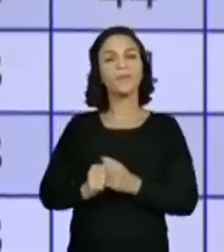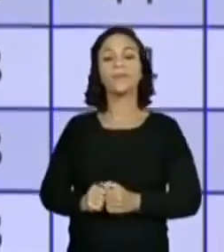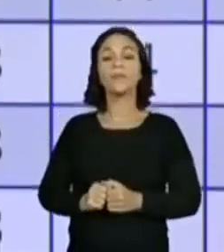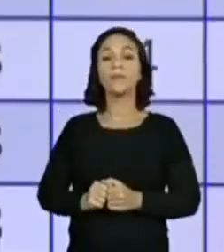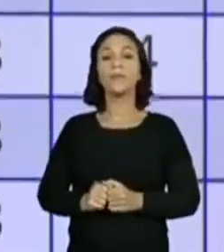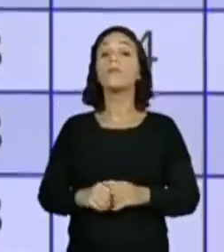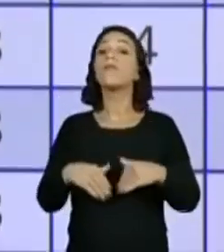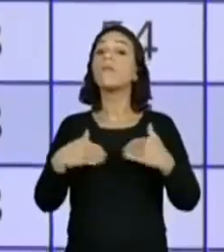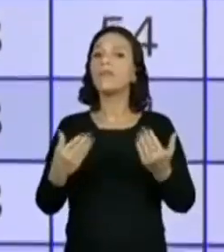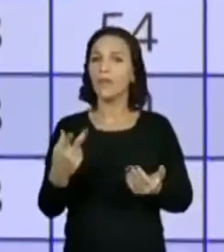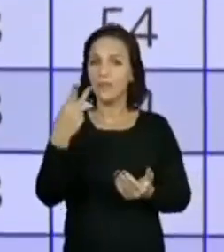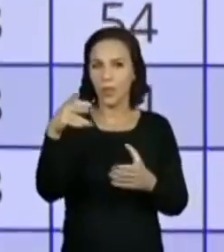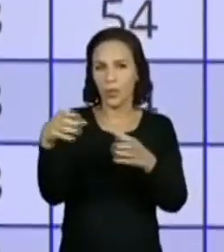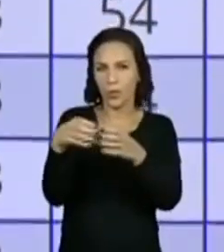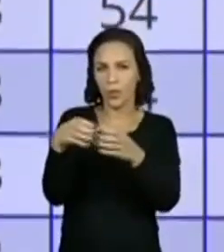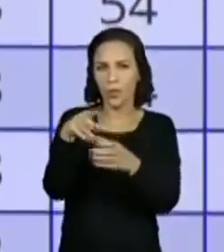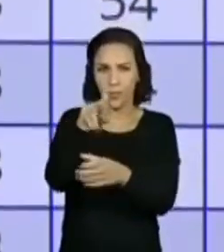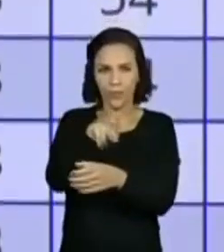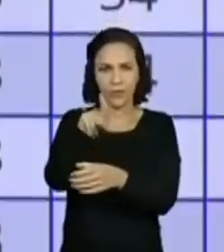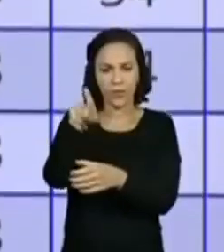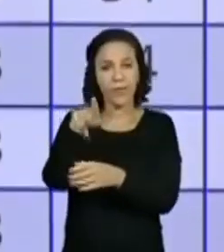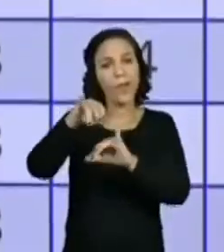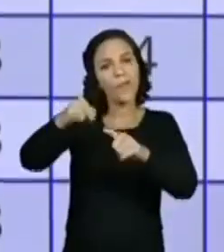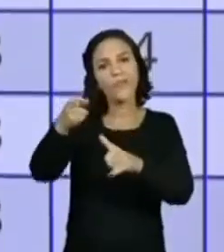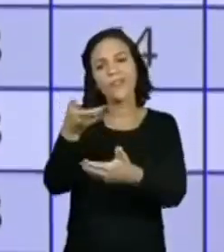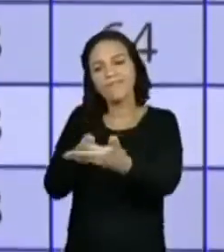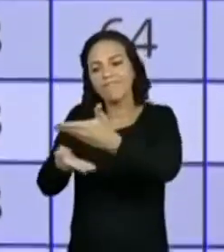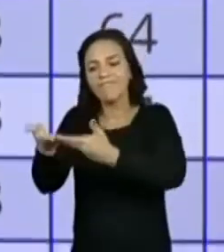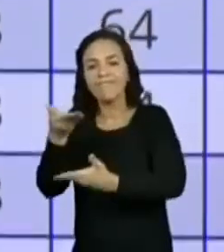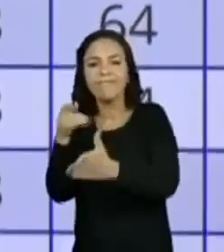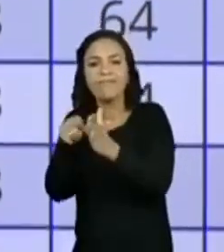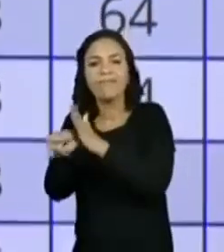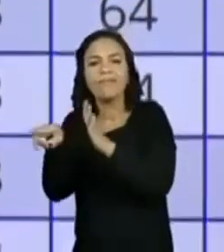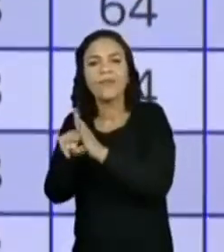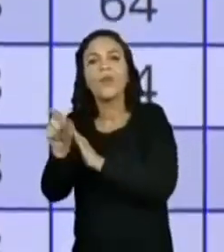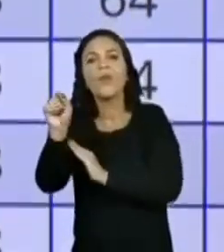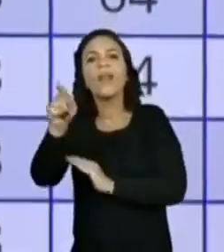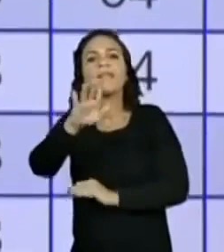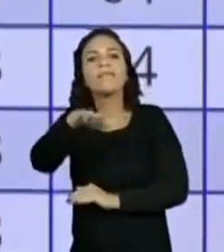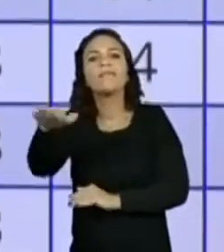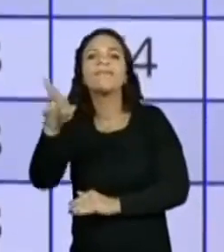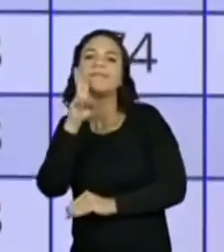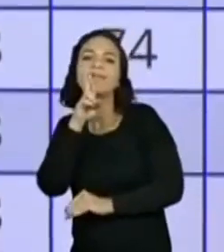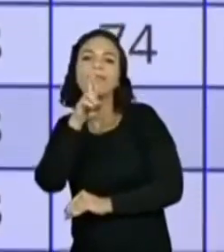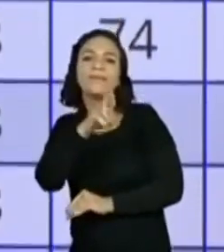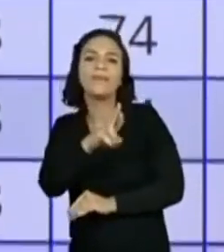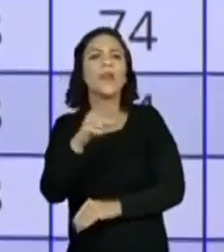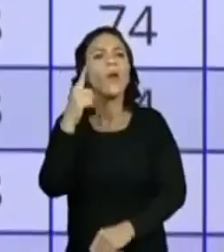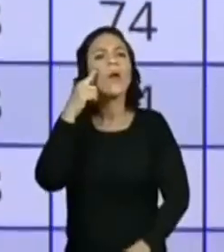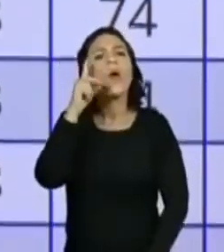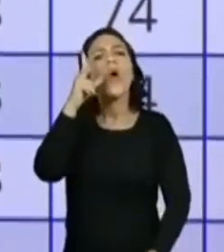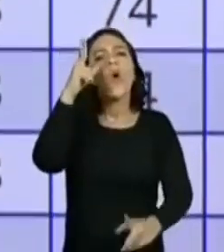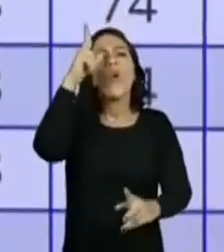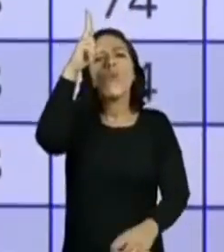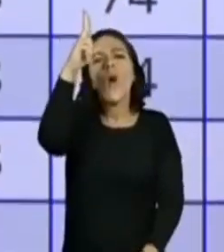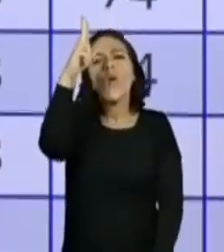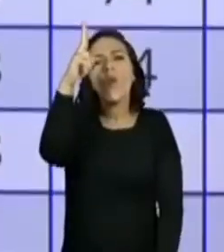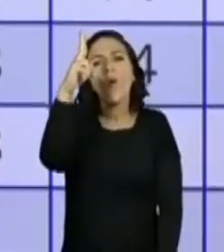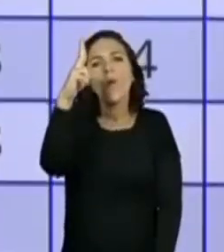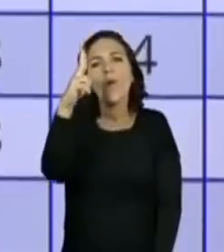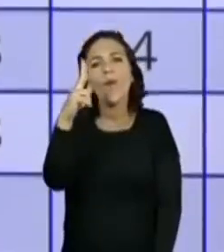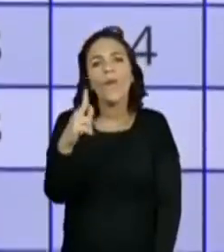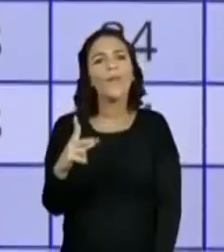junto com seus alunos aí, conta para nós o que tem de regular nesta primeira coluna, o que nós podemos